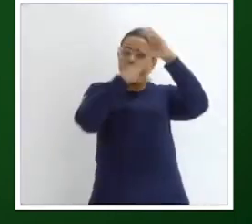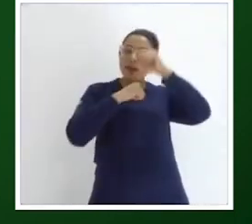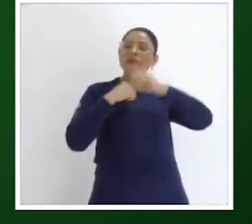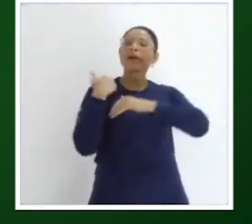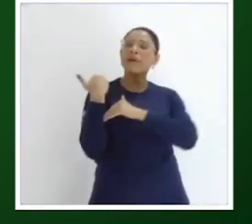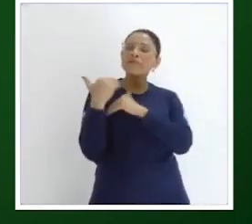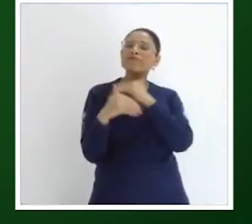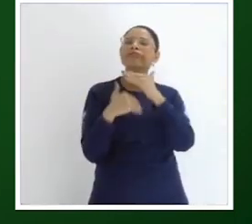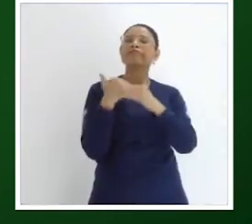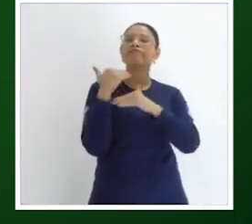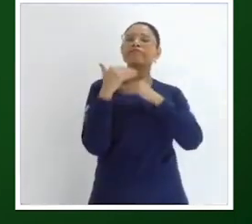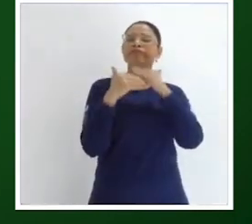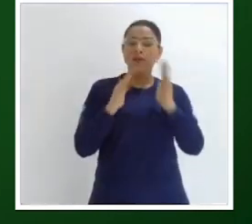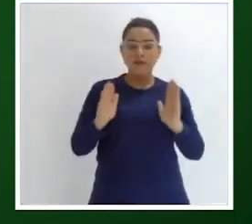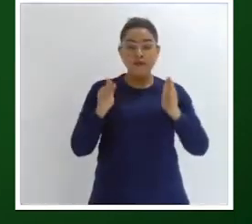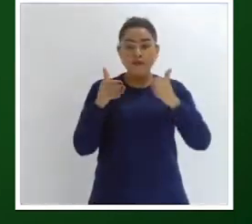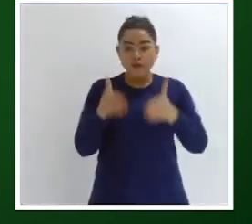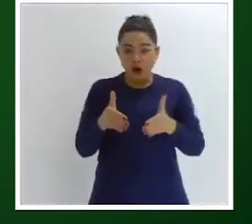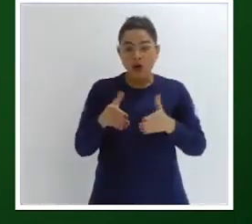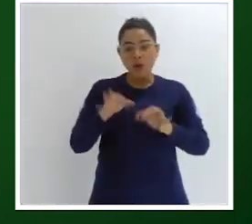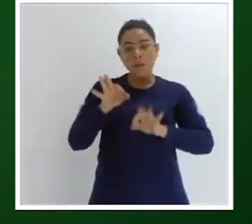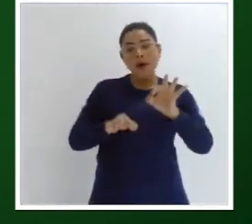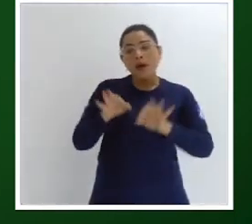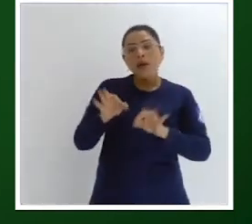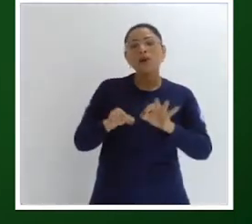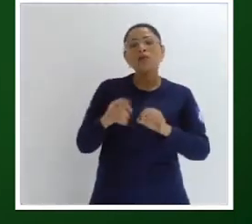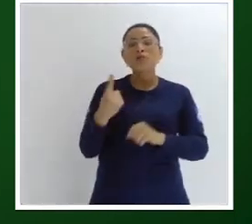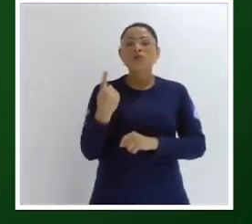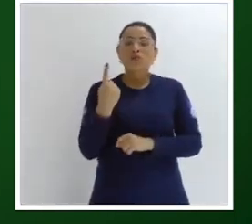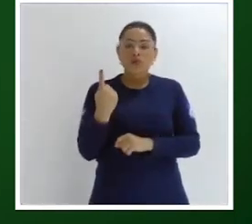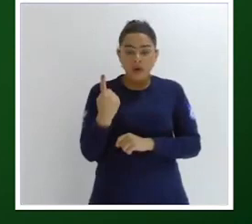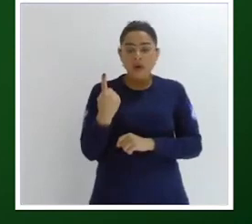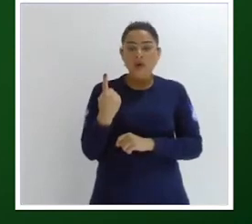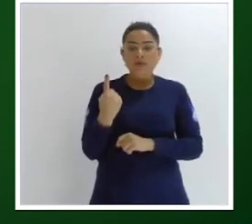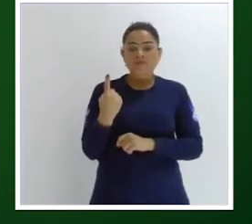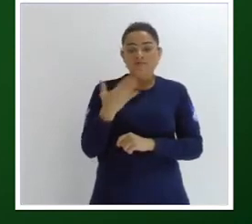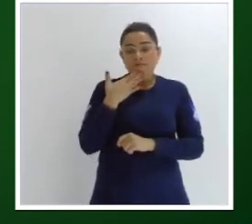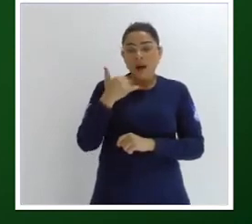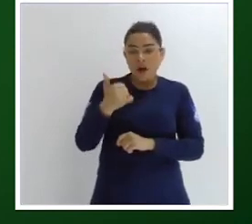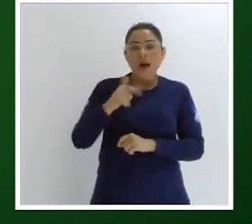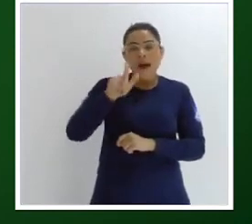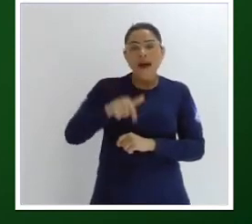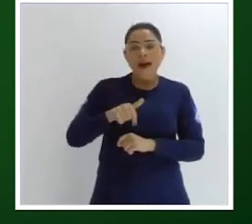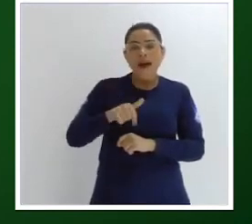a gente focar no plano individual mais adequado ele é maior